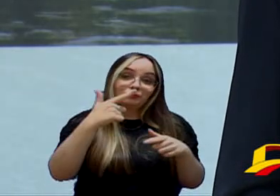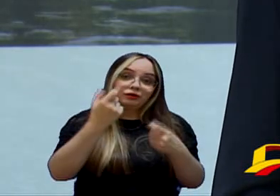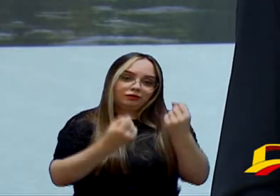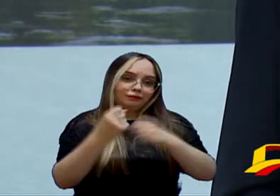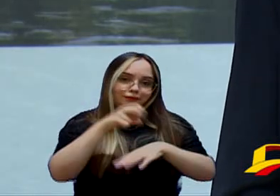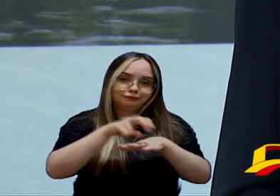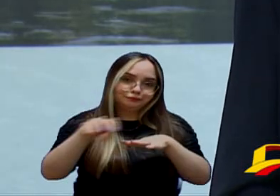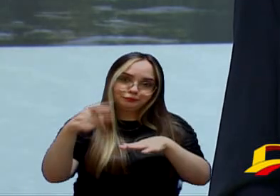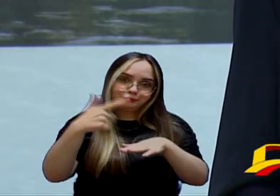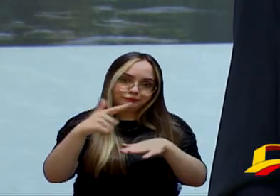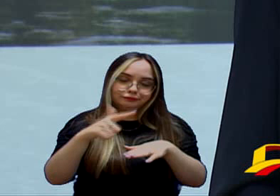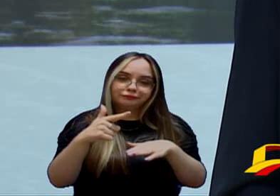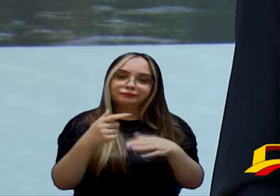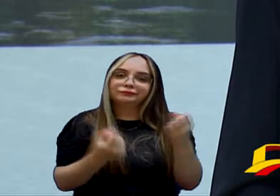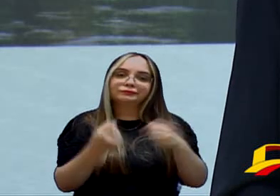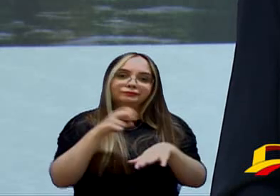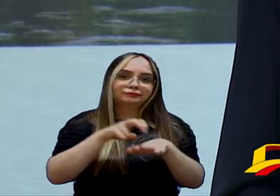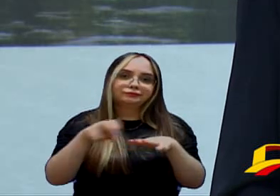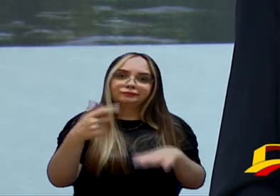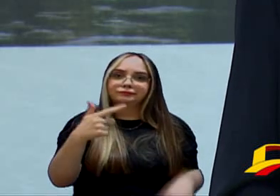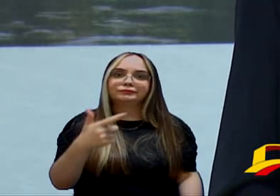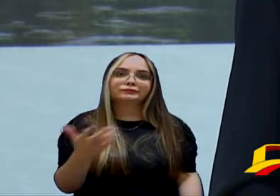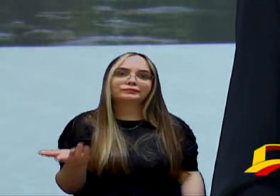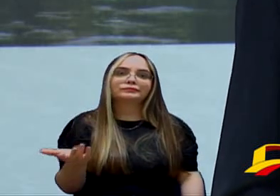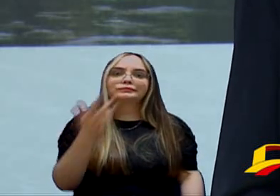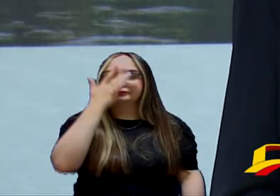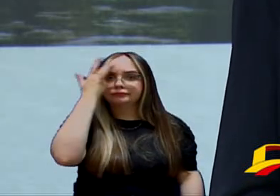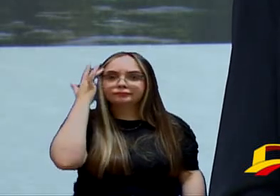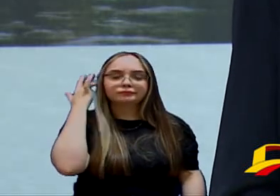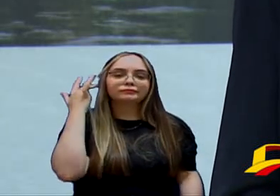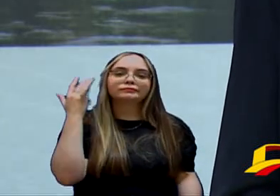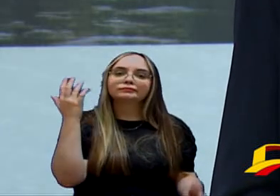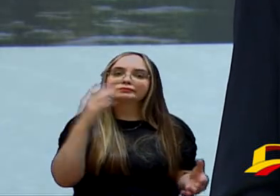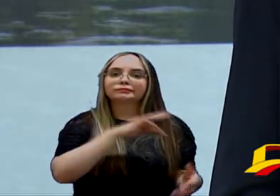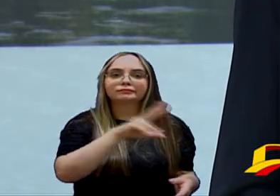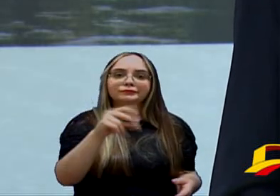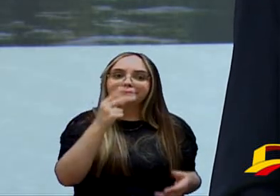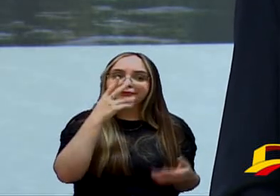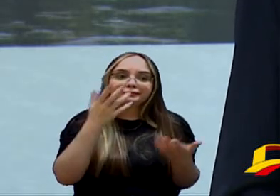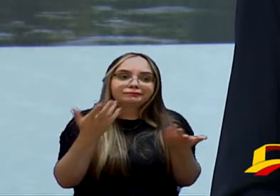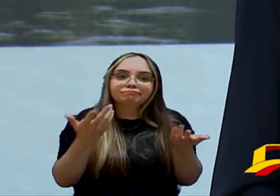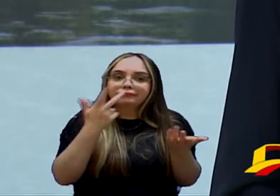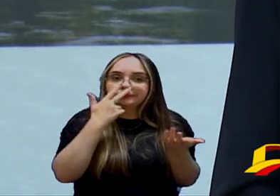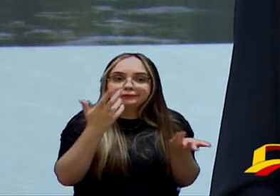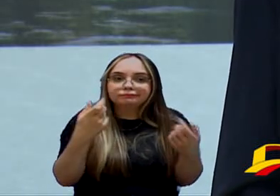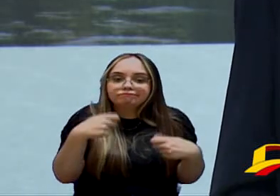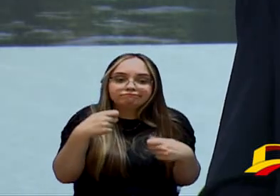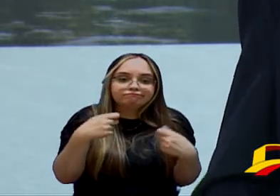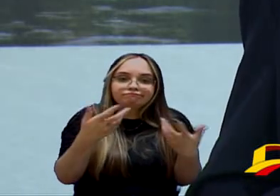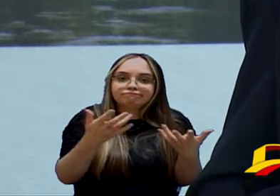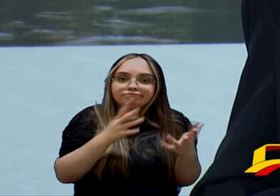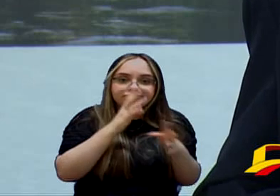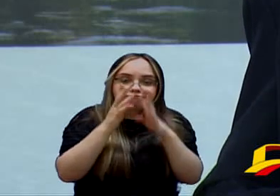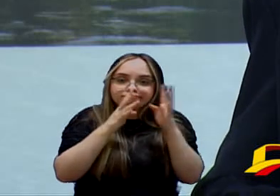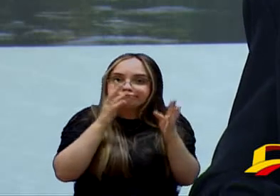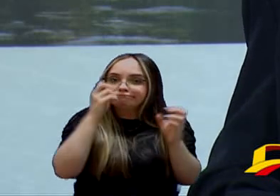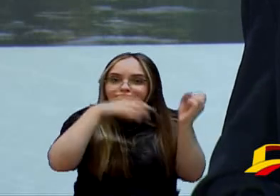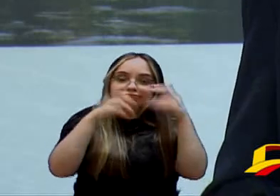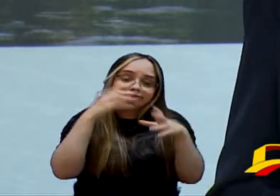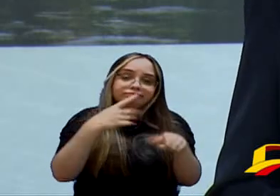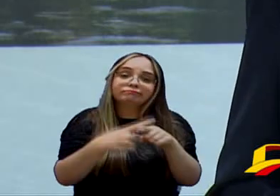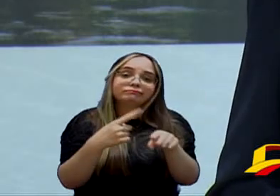tem ali sim o pessoal se vira ali em volta ele por causa exatamente